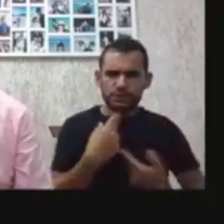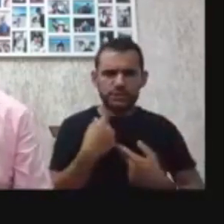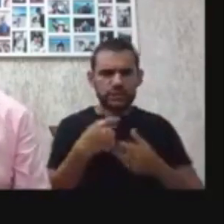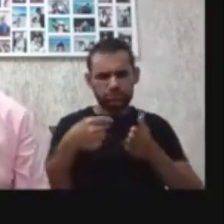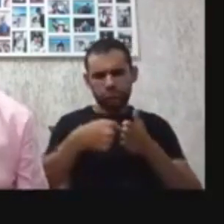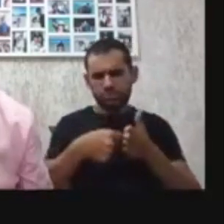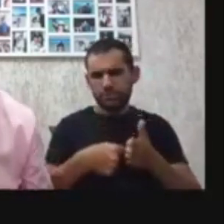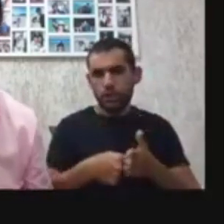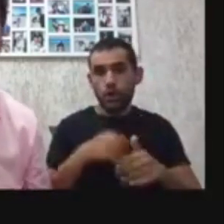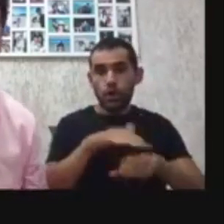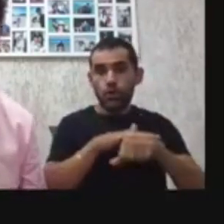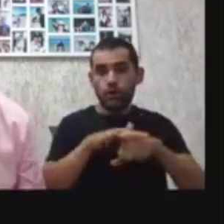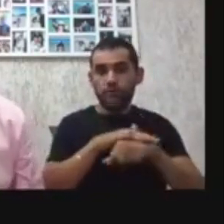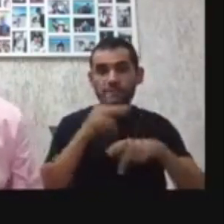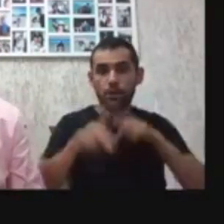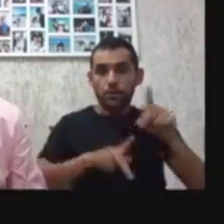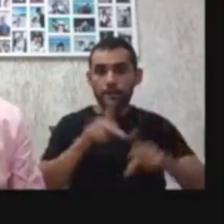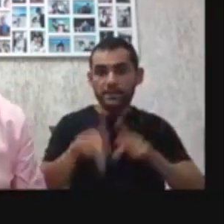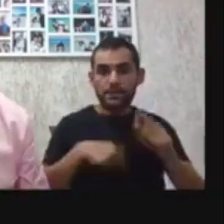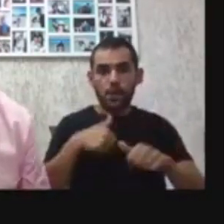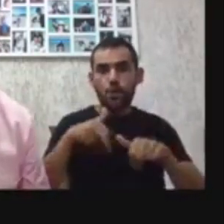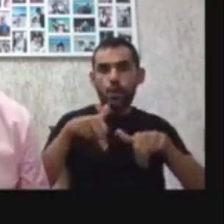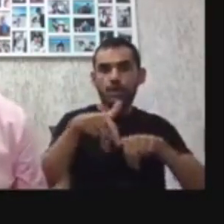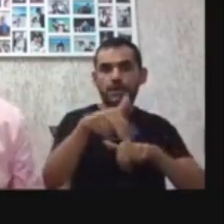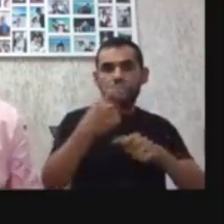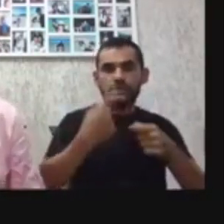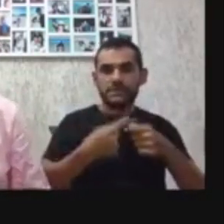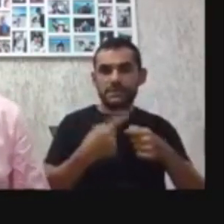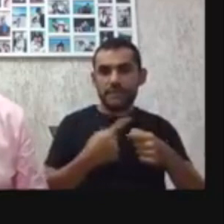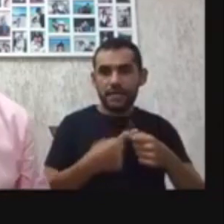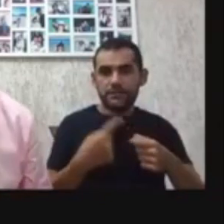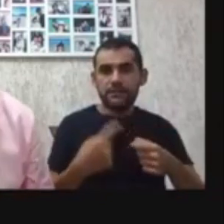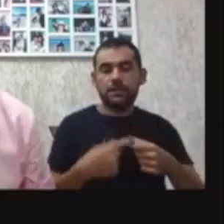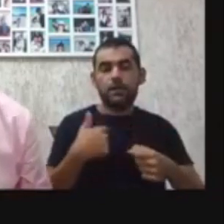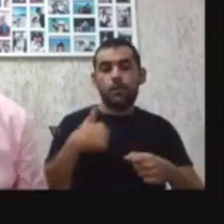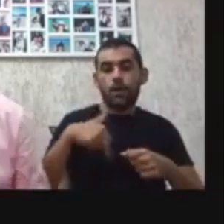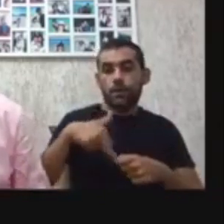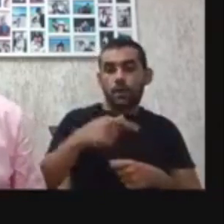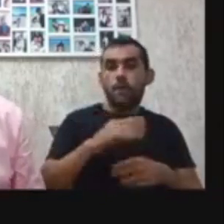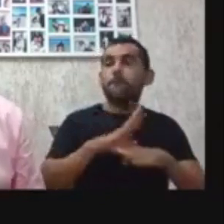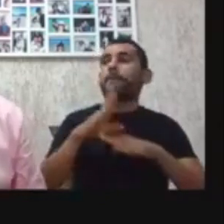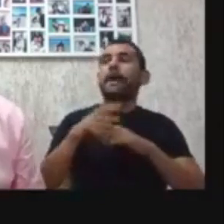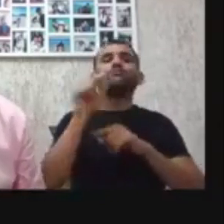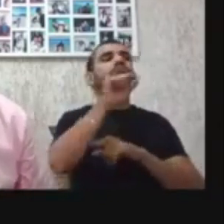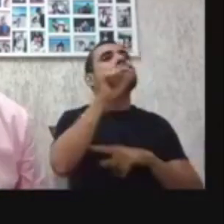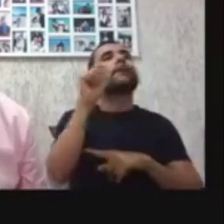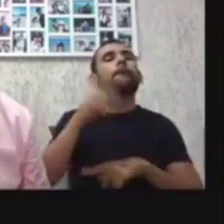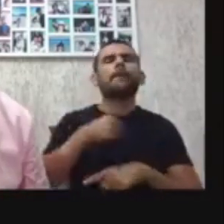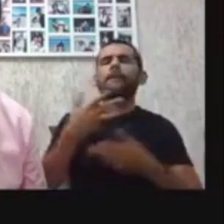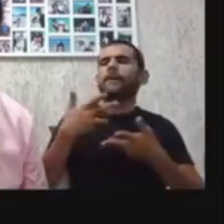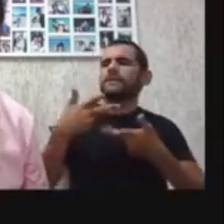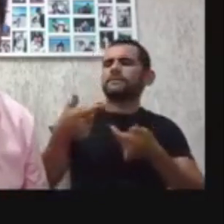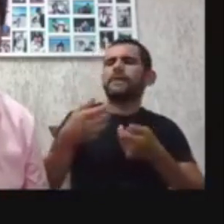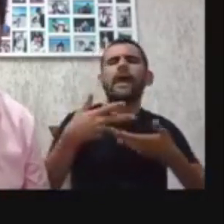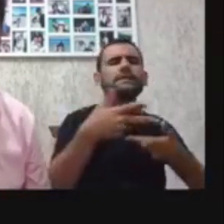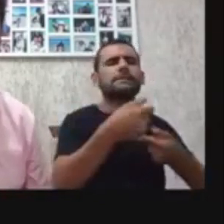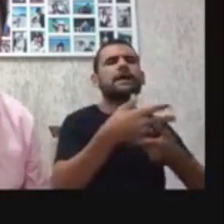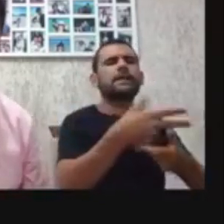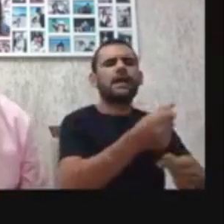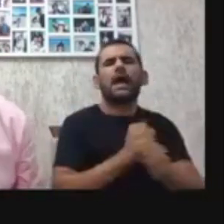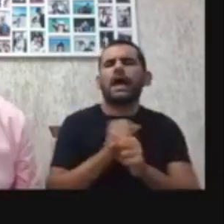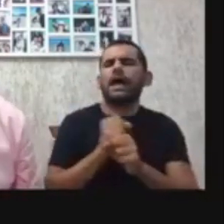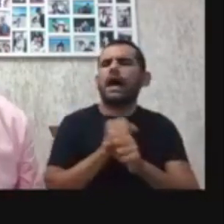Conversa com a população, eu estou andando pela cidade, eu estou andando pelos bairros, estou sendo bem recebido, estou conhecendo pessoas que estão há anos